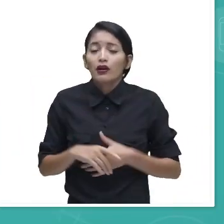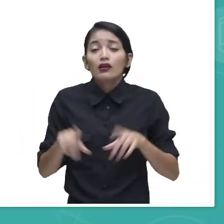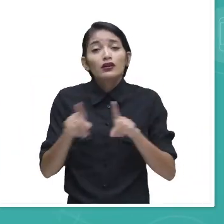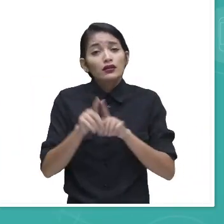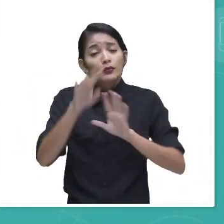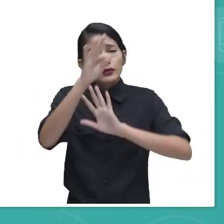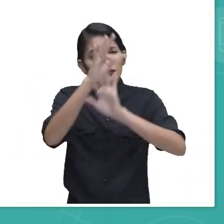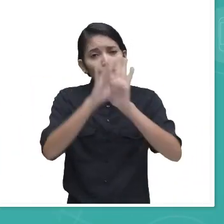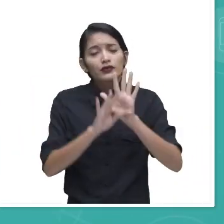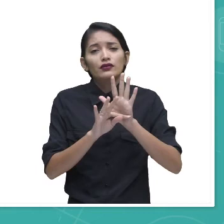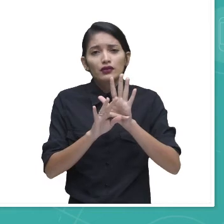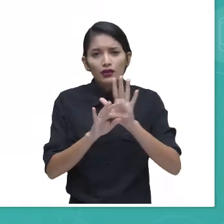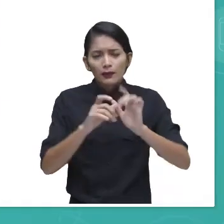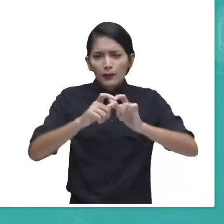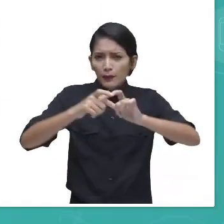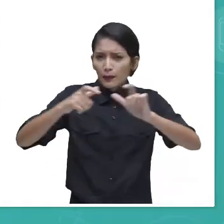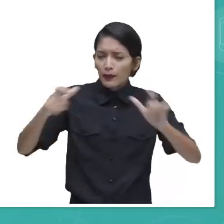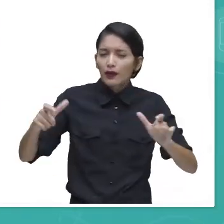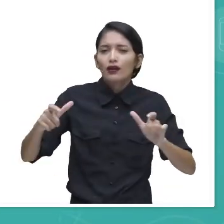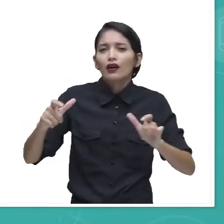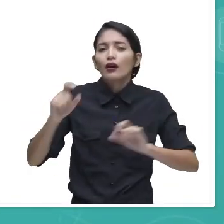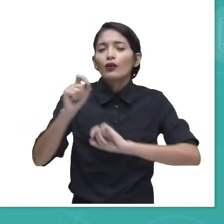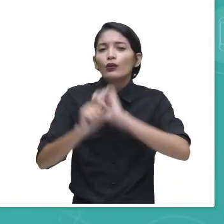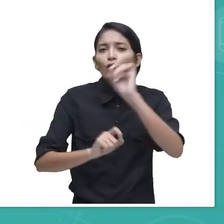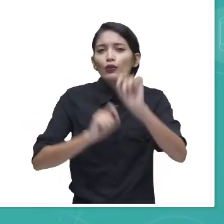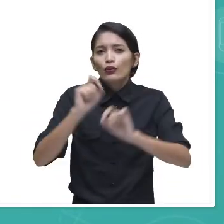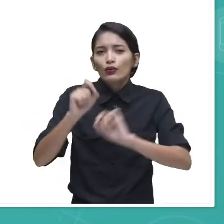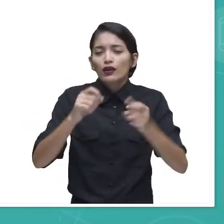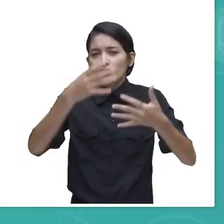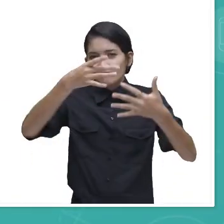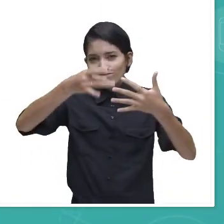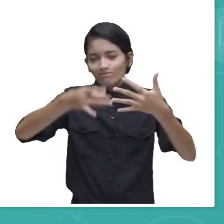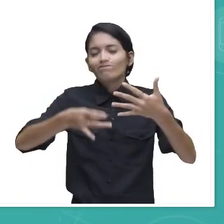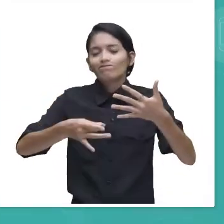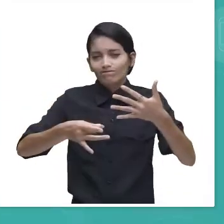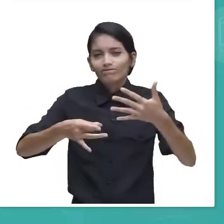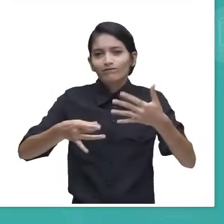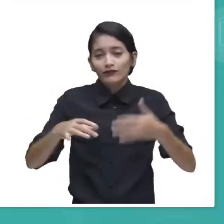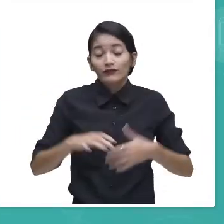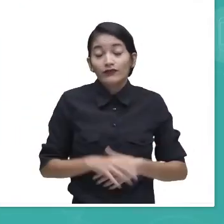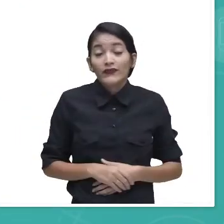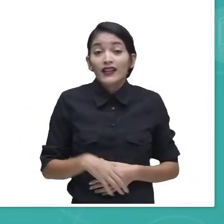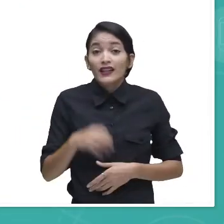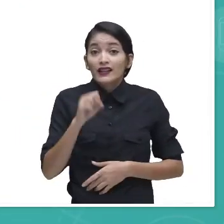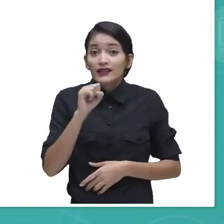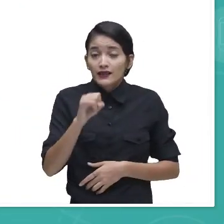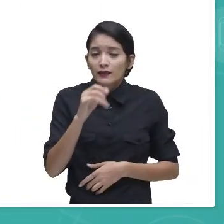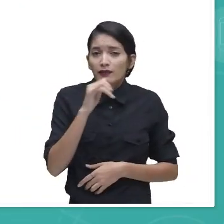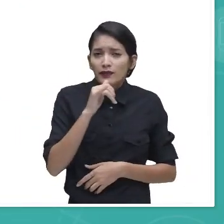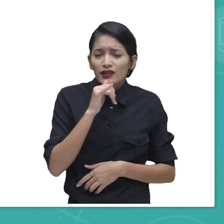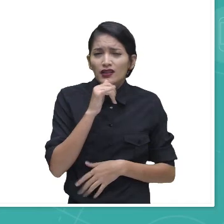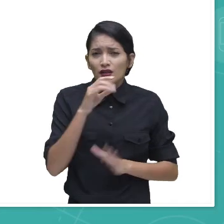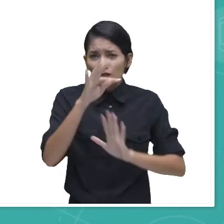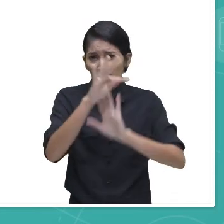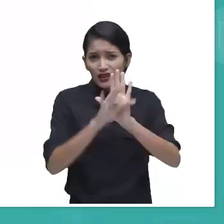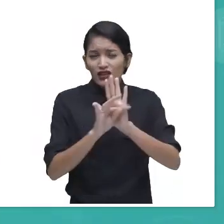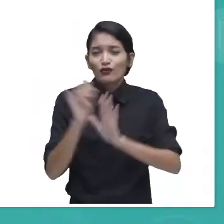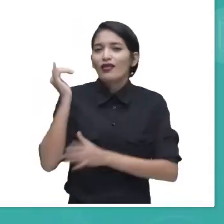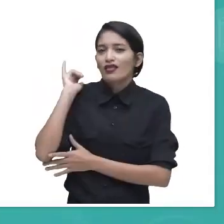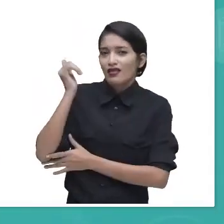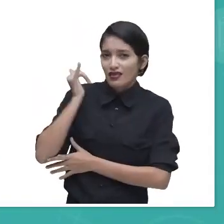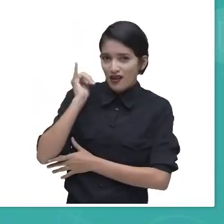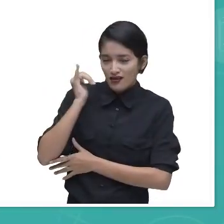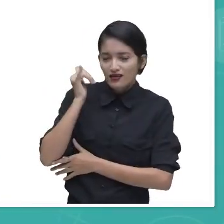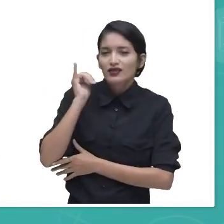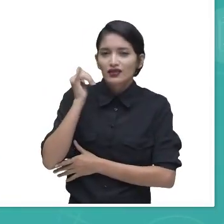texto, a maior parte dele vai ser a descrição, tá? Se for, no caso, num texto narrativo, o